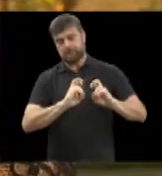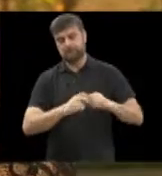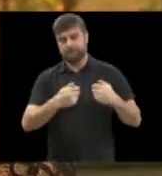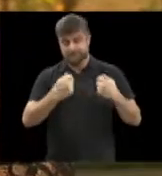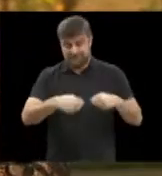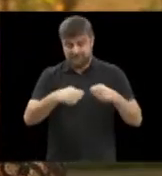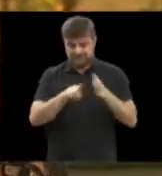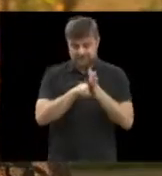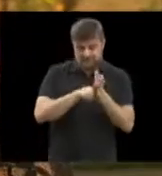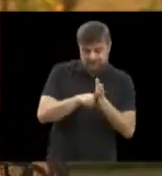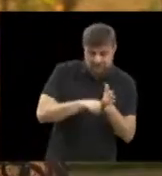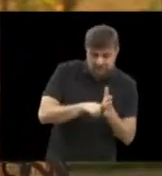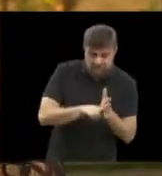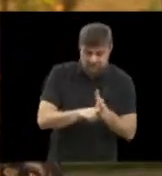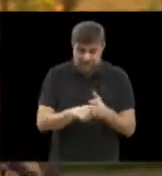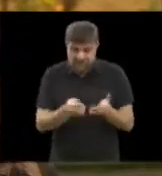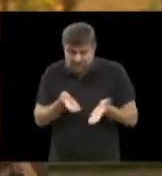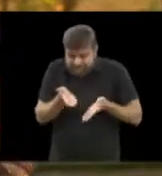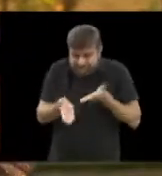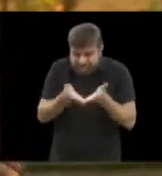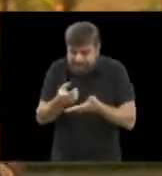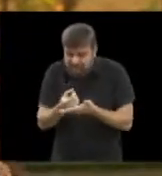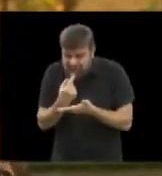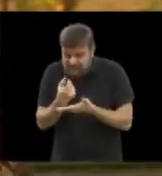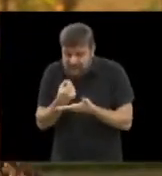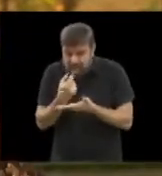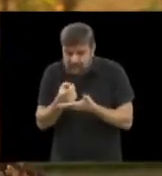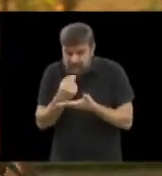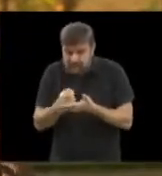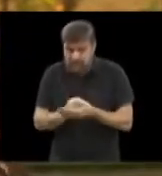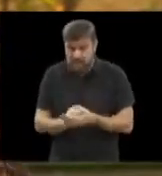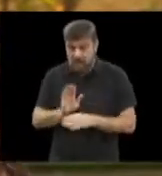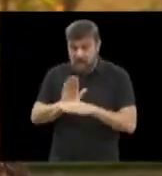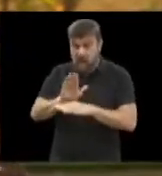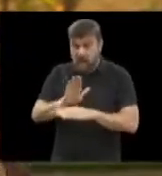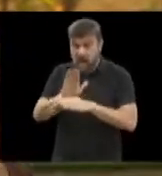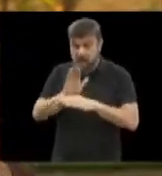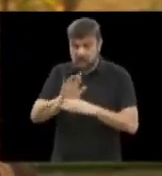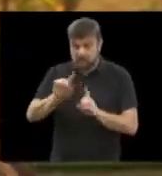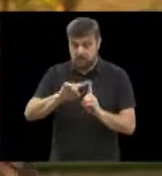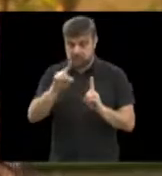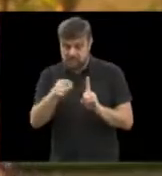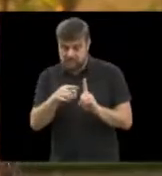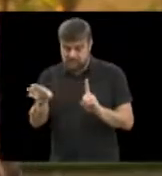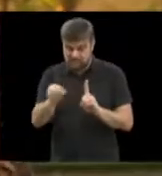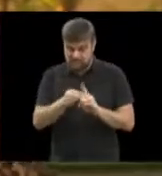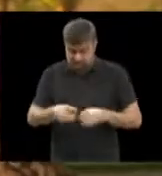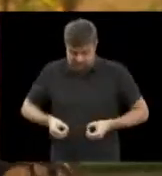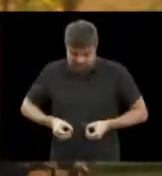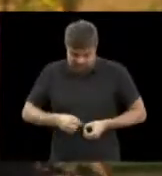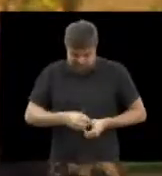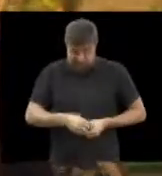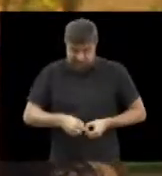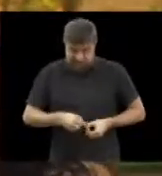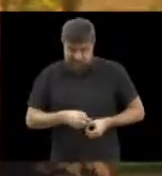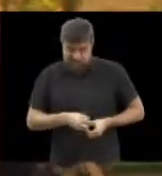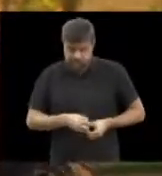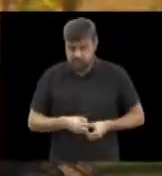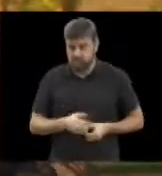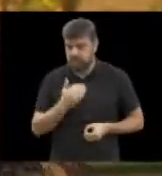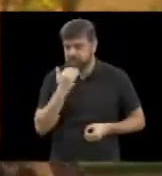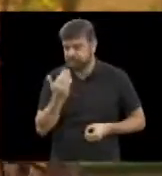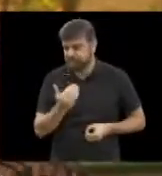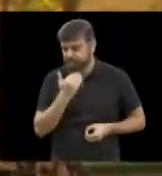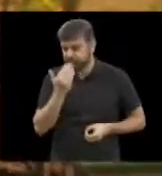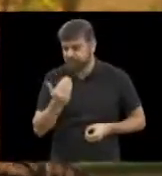fazer indução, né? Tomar remedinho para aumentar a ovulação, né, e nada